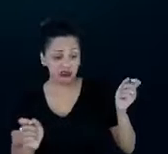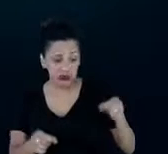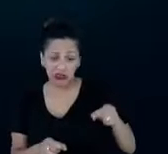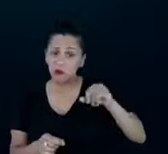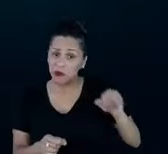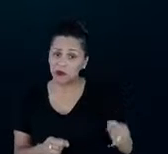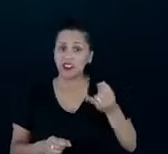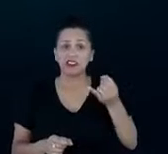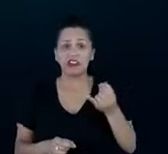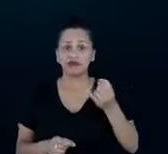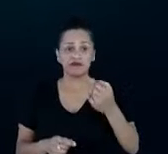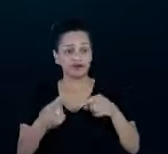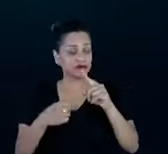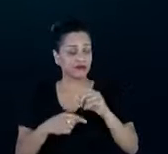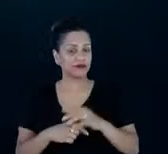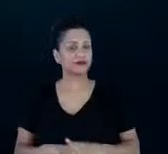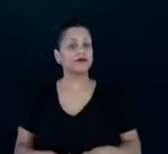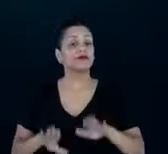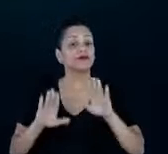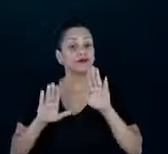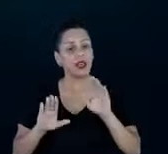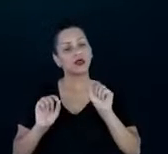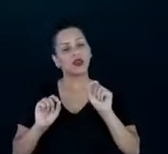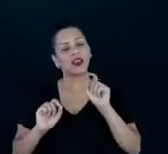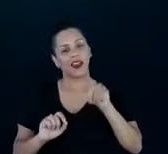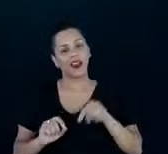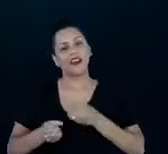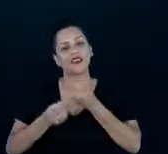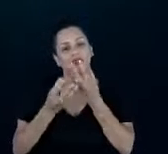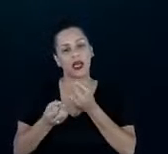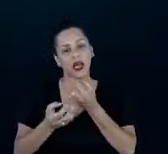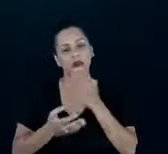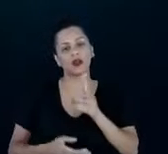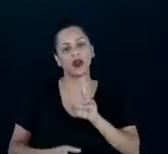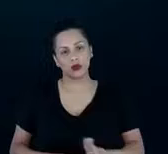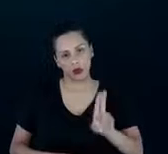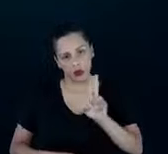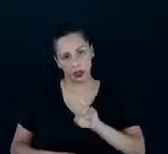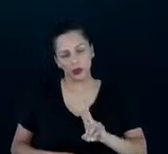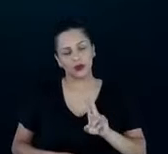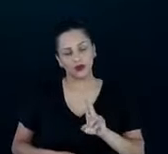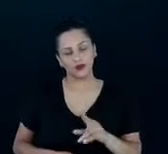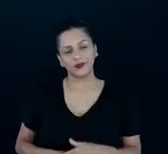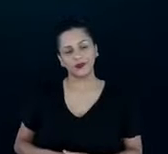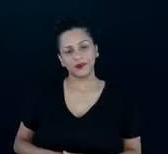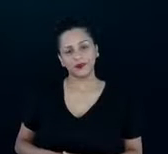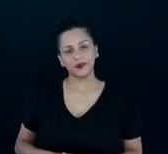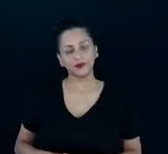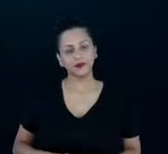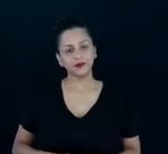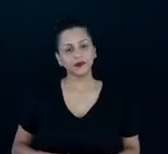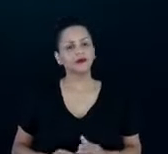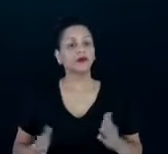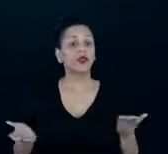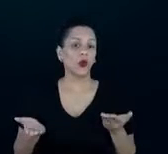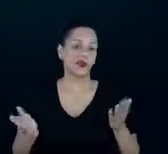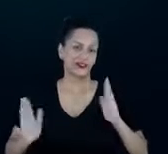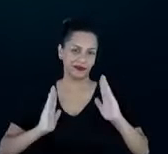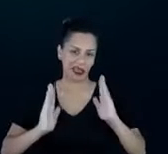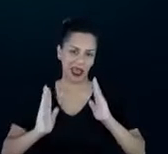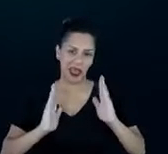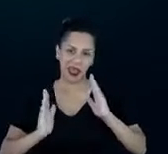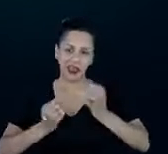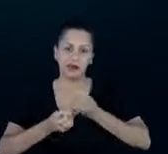dá um sai é que esses dados são usados a gente chama hoje essa era dos dados né Tem um